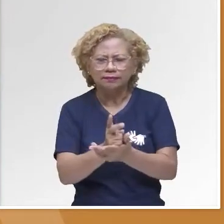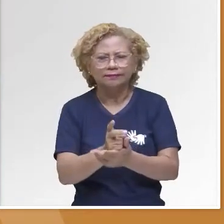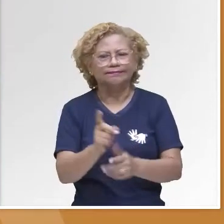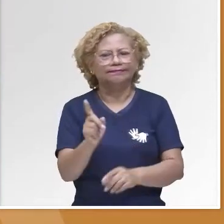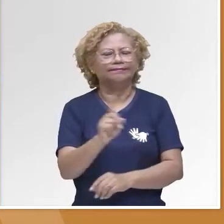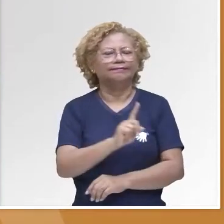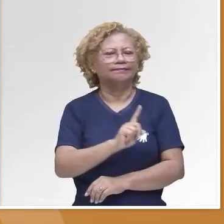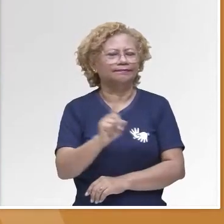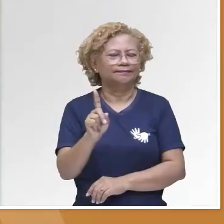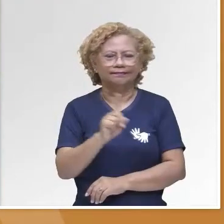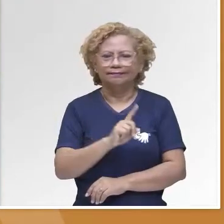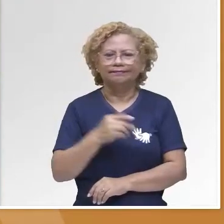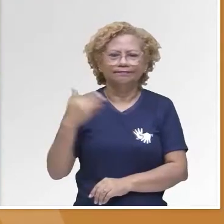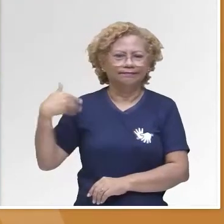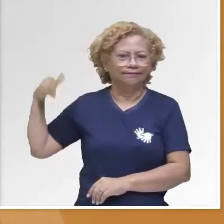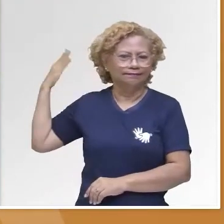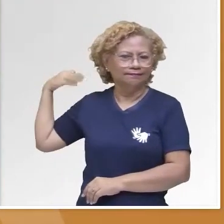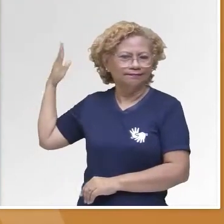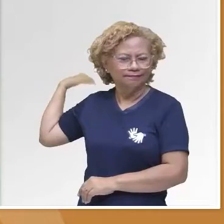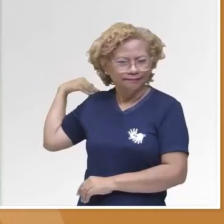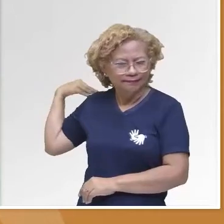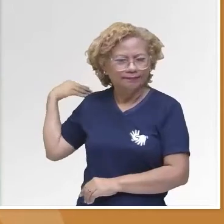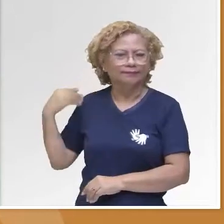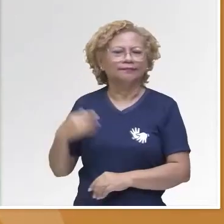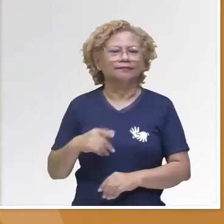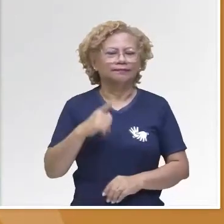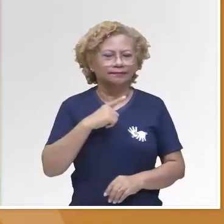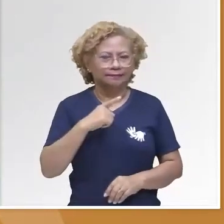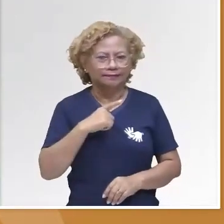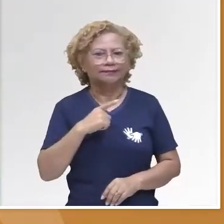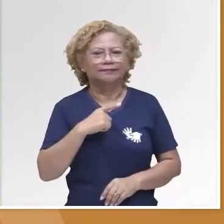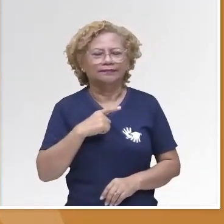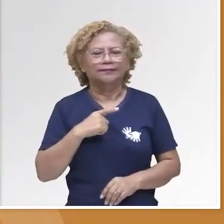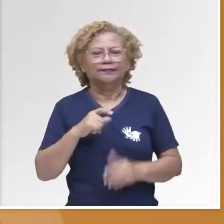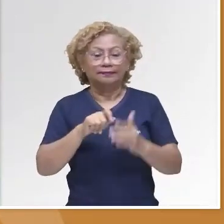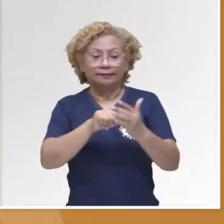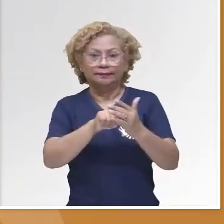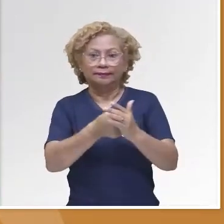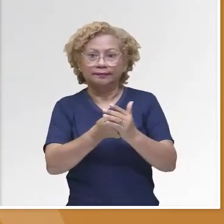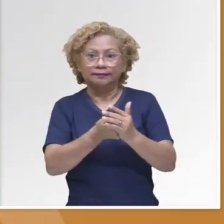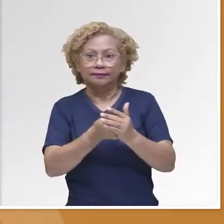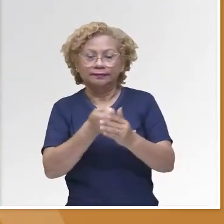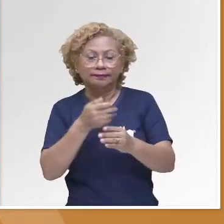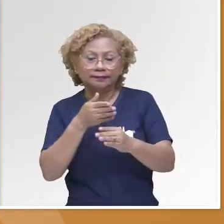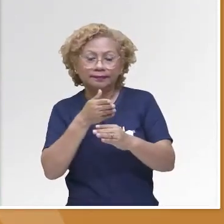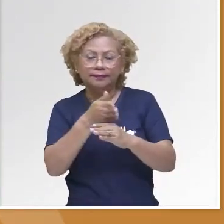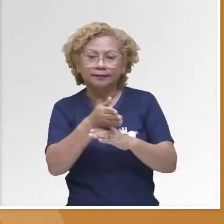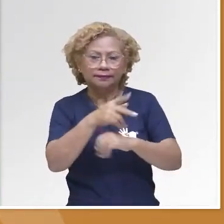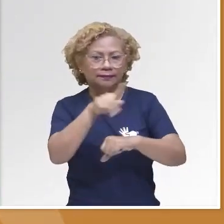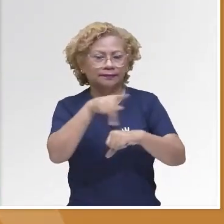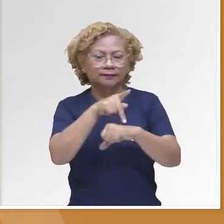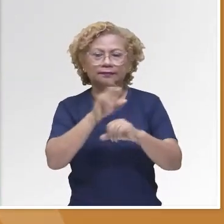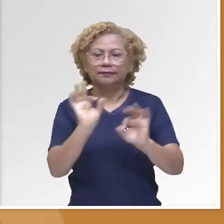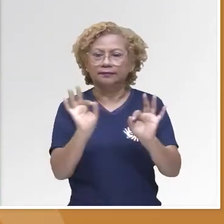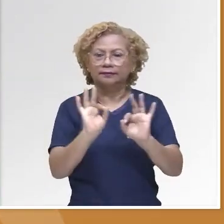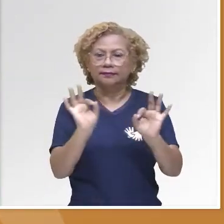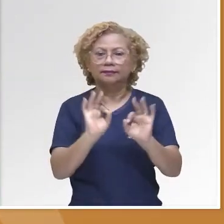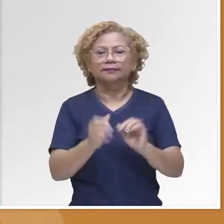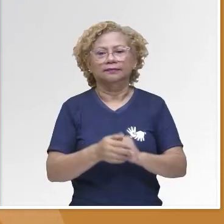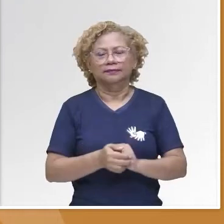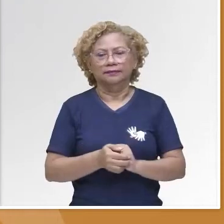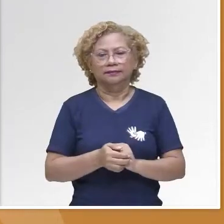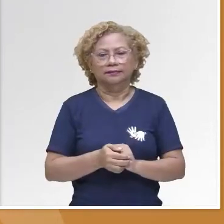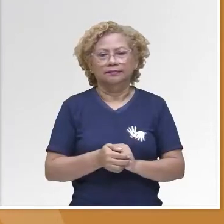sistema feudalista, um regime mais fechado, não tinha tanta abertura, né, econômica